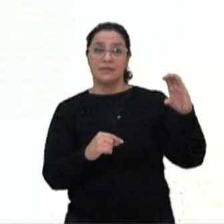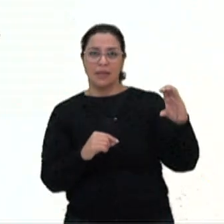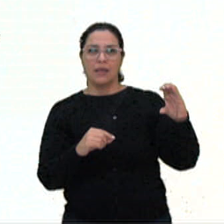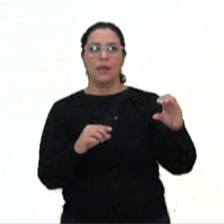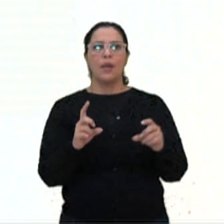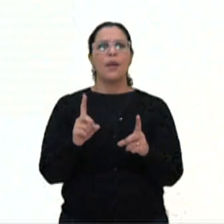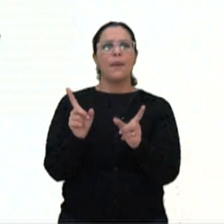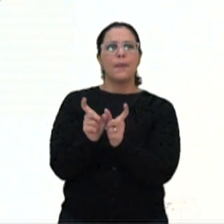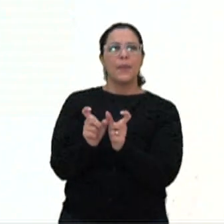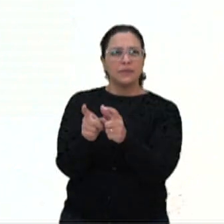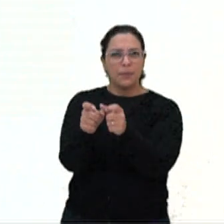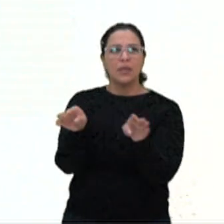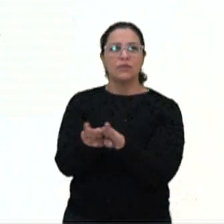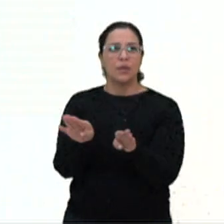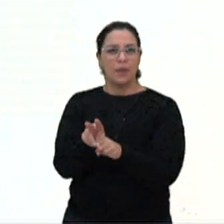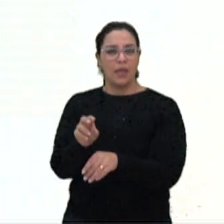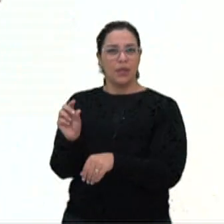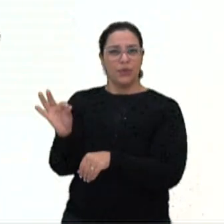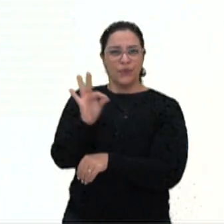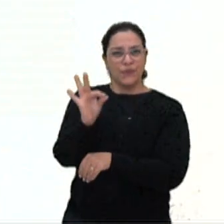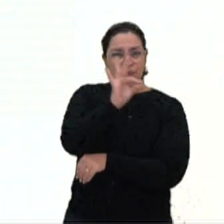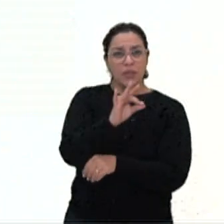ou D, barbeiro e um protozoário.